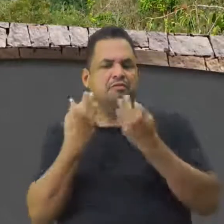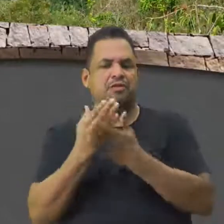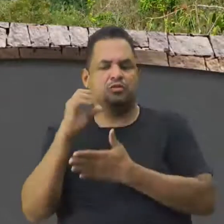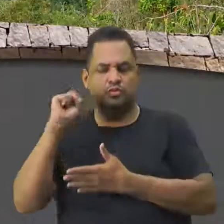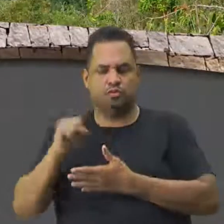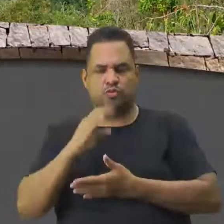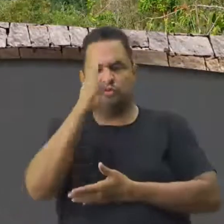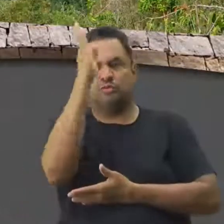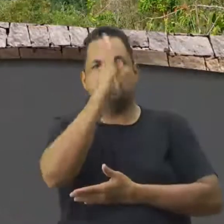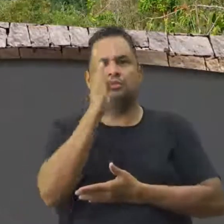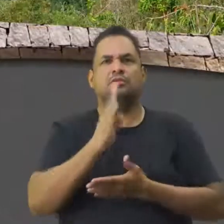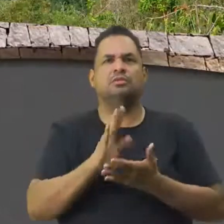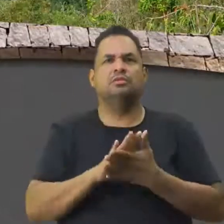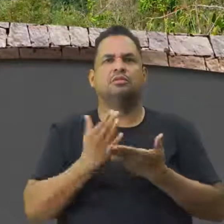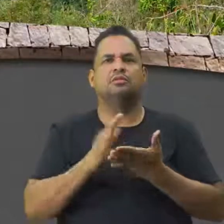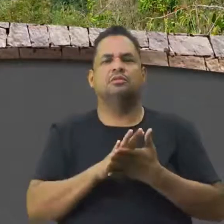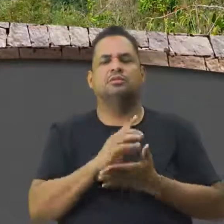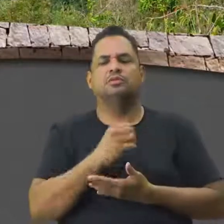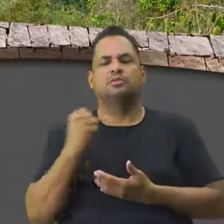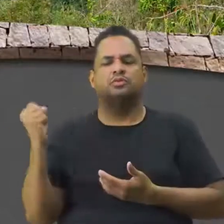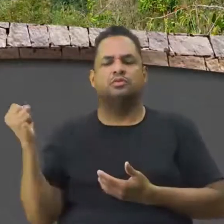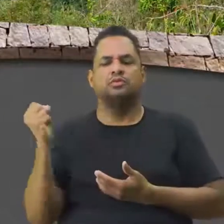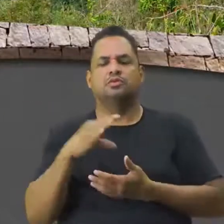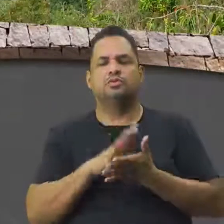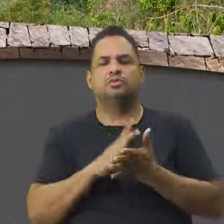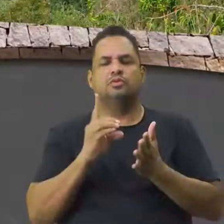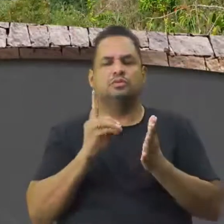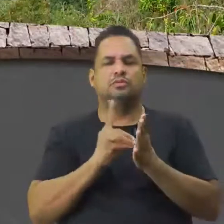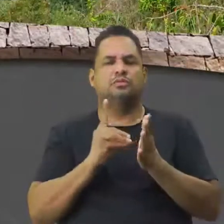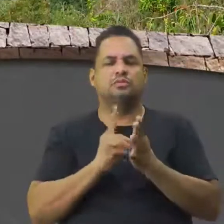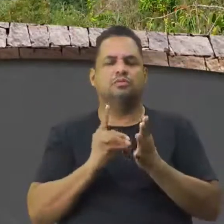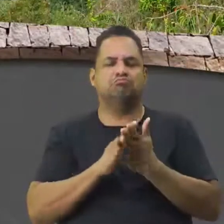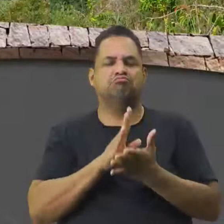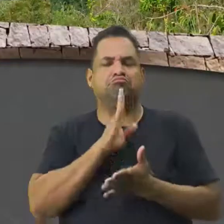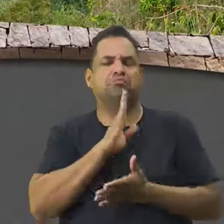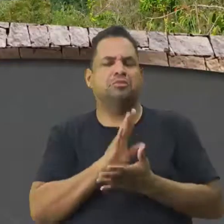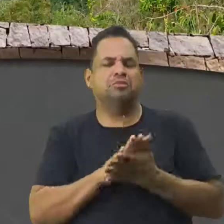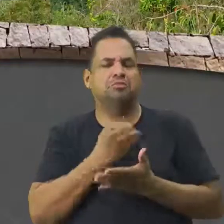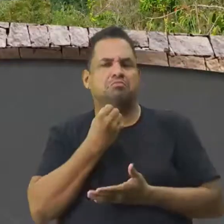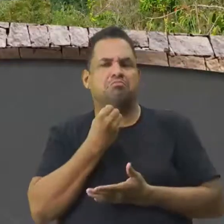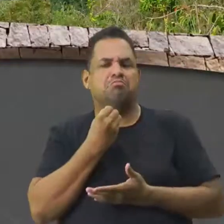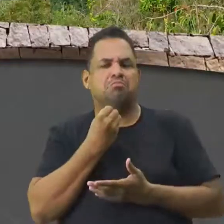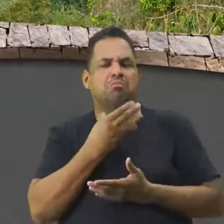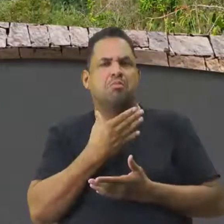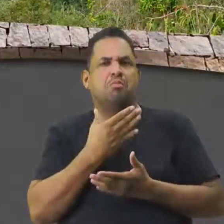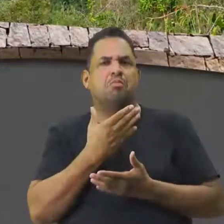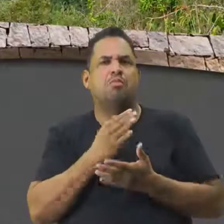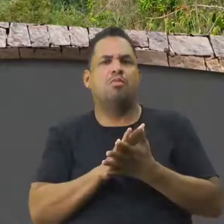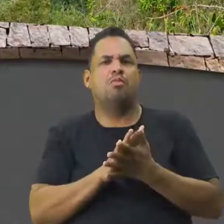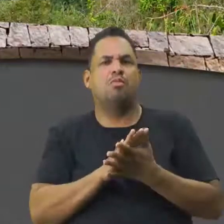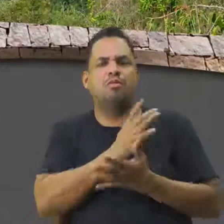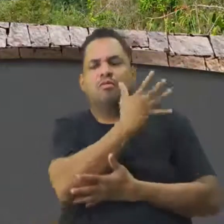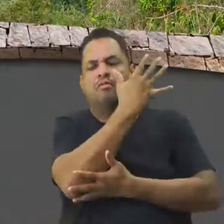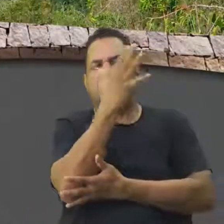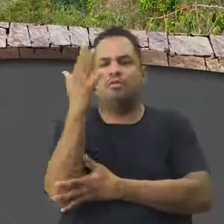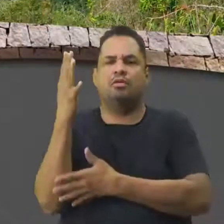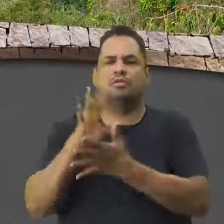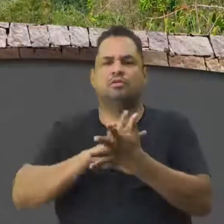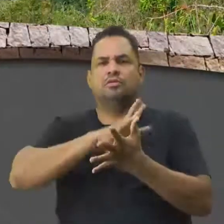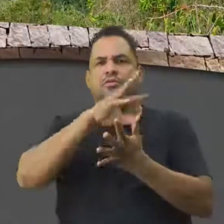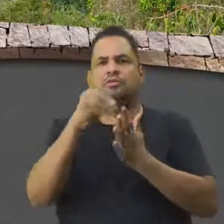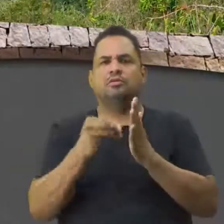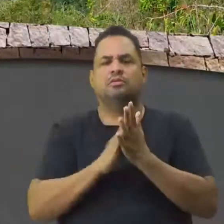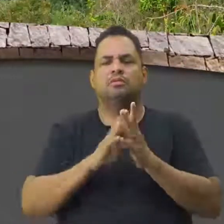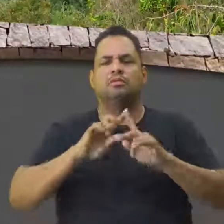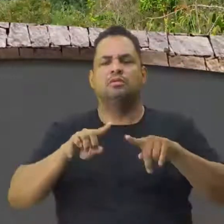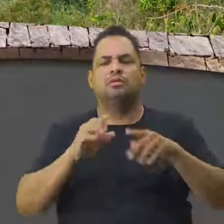jovens indígenas conhecem muito bem a floresta amazônica. Mas aquele homem que estava chegando lá do